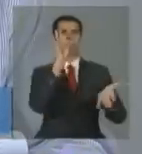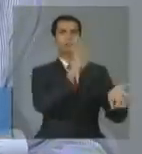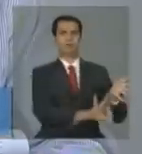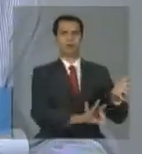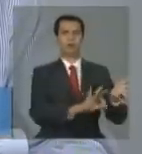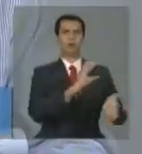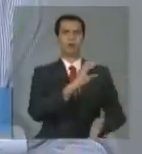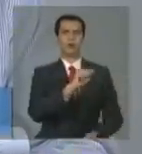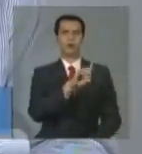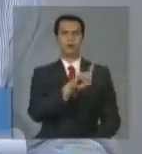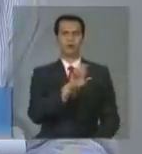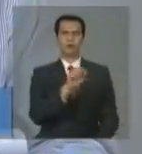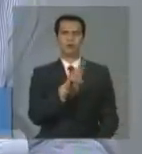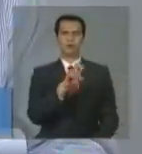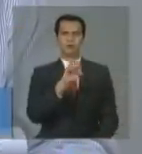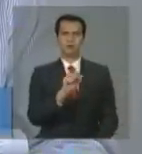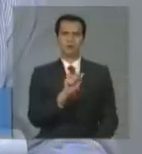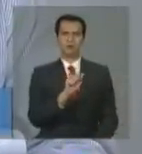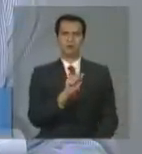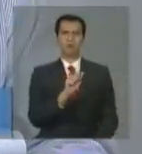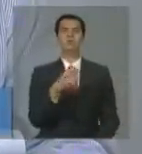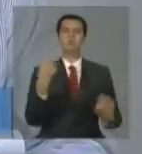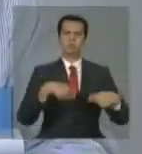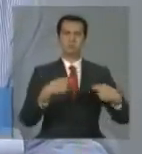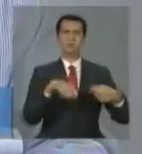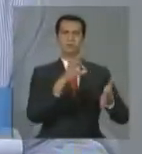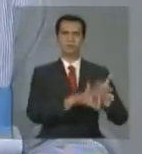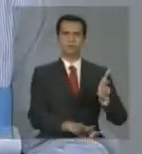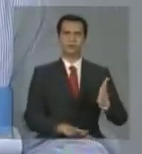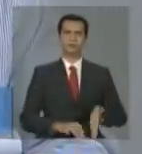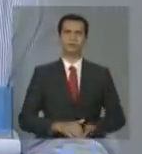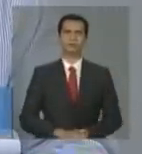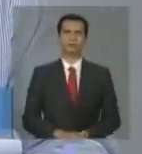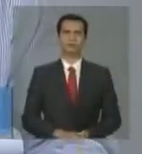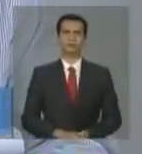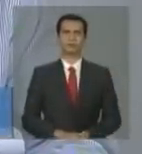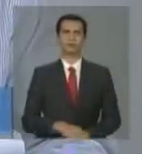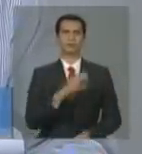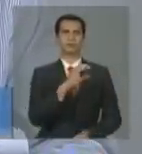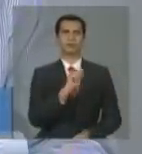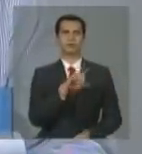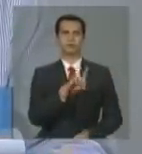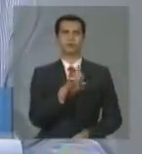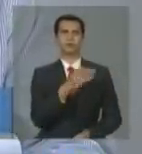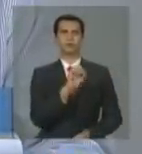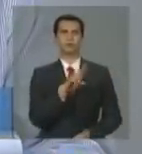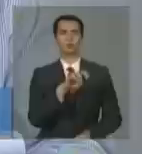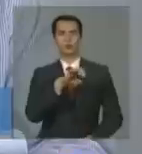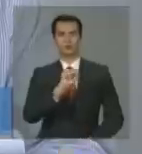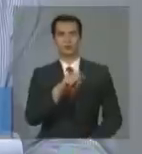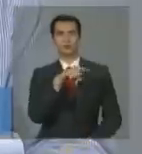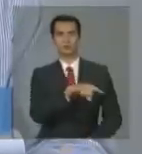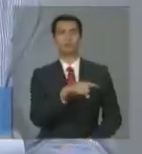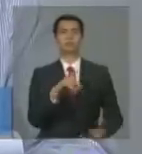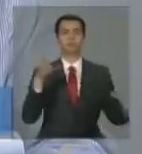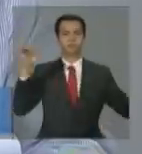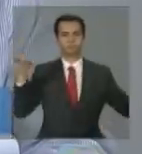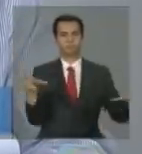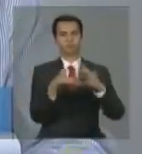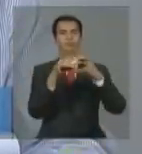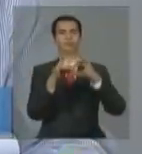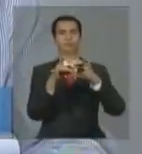titular adjunto obrigatoriamente tem que estar cadastrado no CadSuas. O SAA vai conferir esses dados com o CadSuas, vai